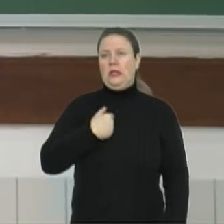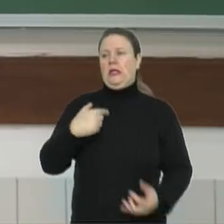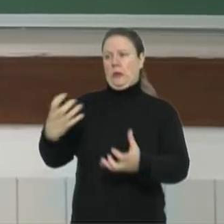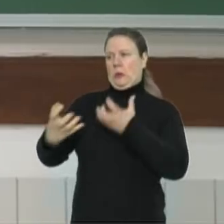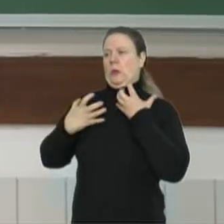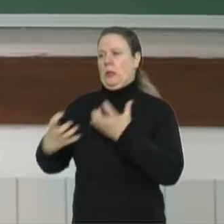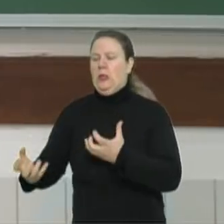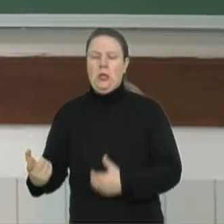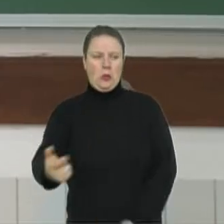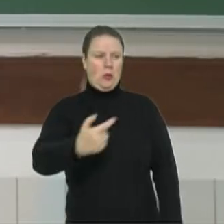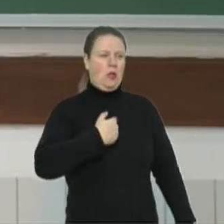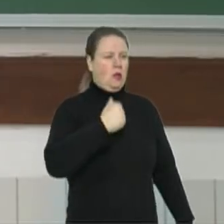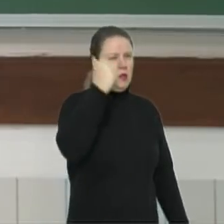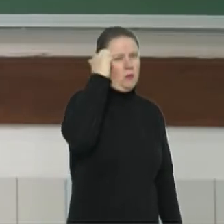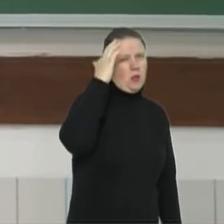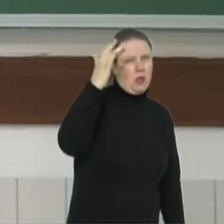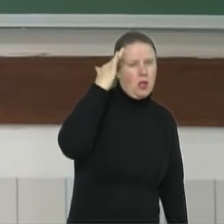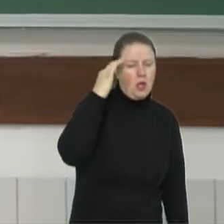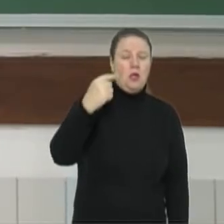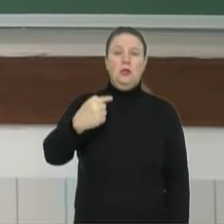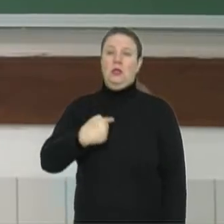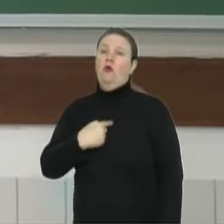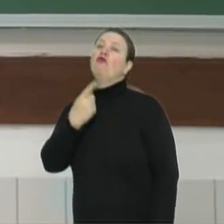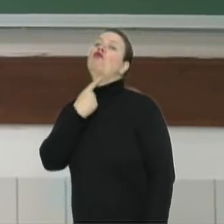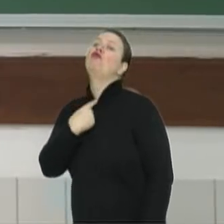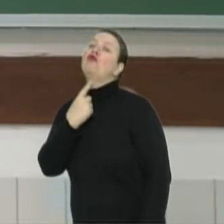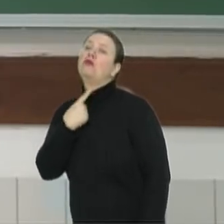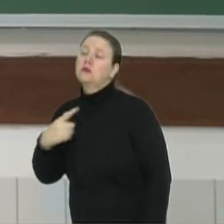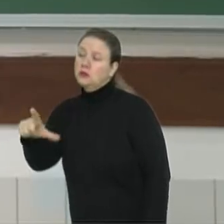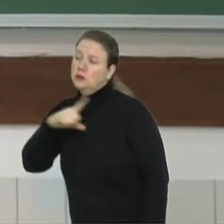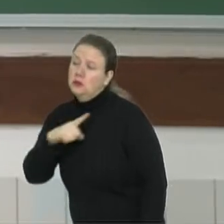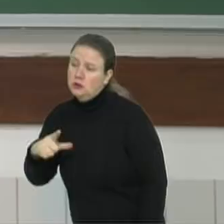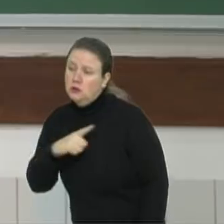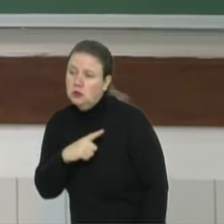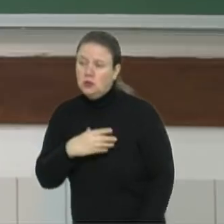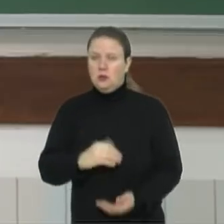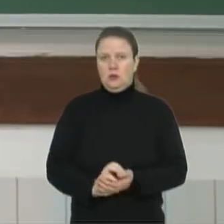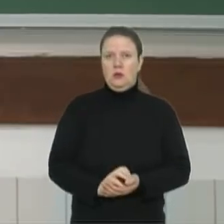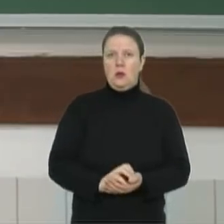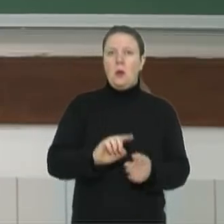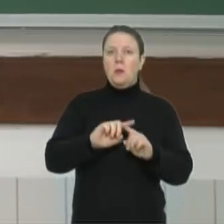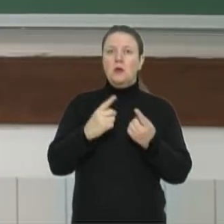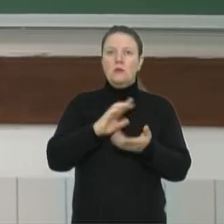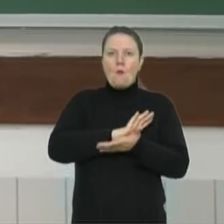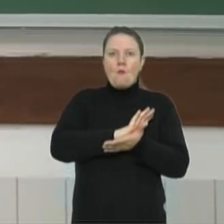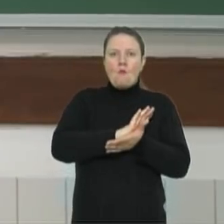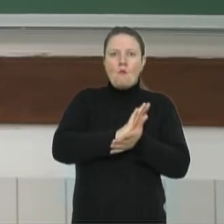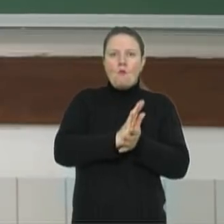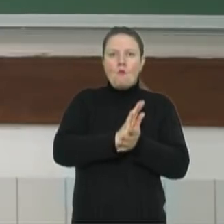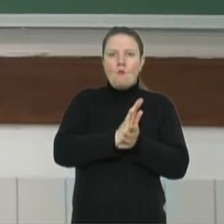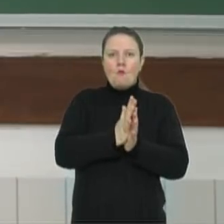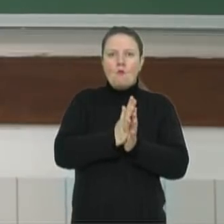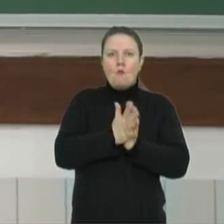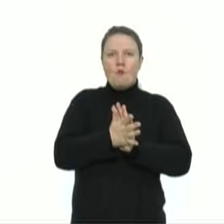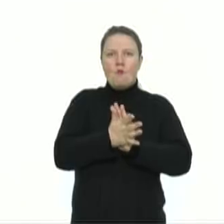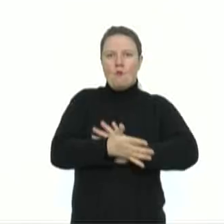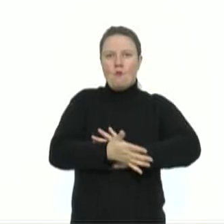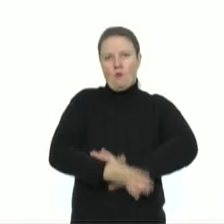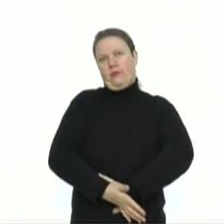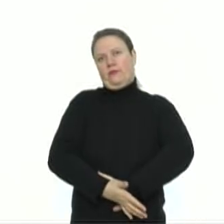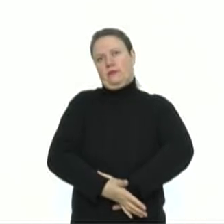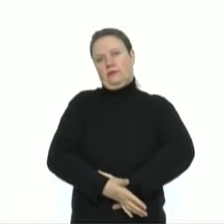eu penso, né? Eu desejo, esse eu ele é destruído. Terceiro ponto, então, é